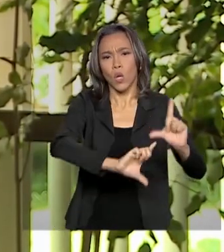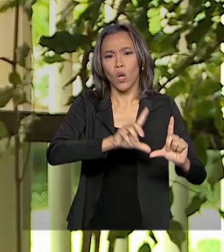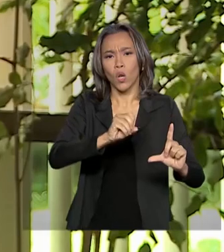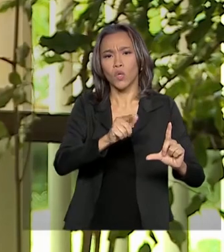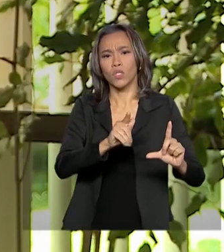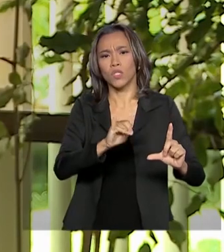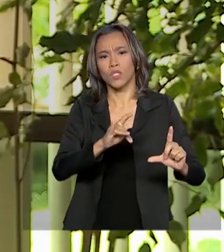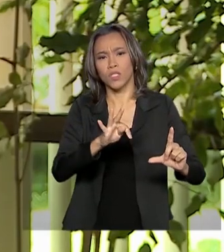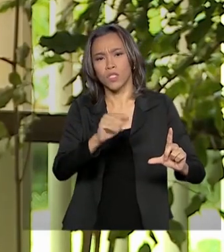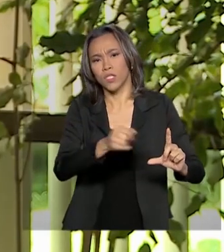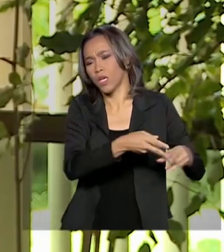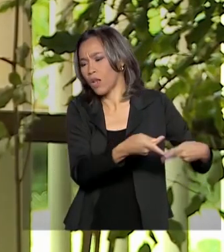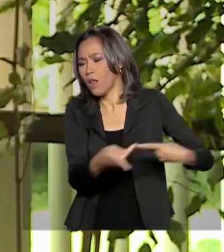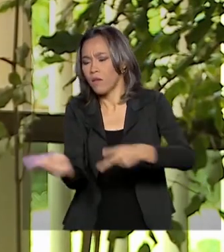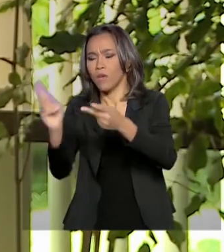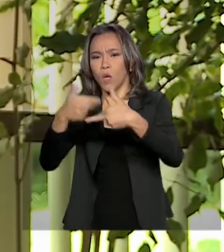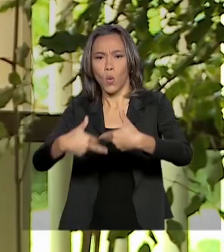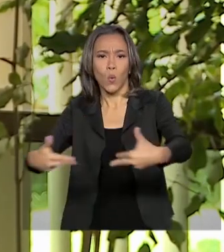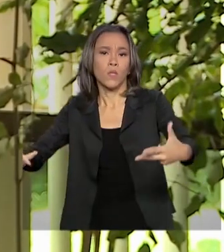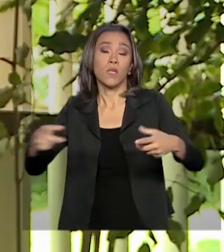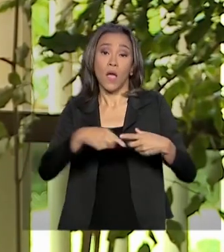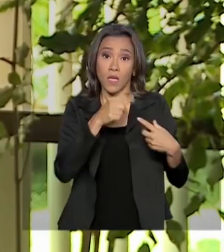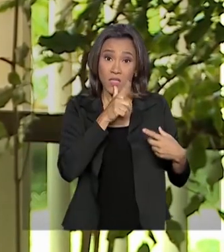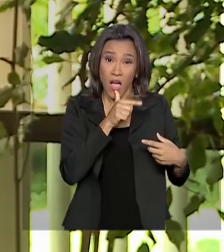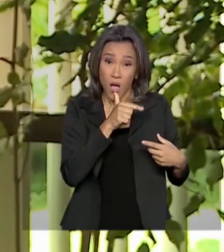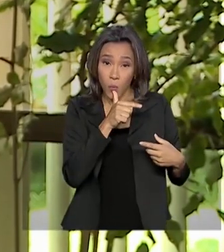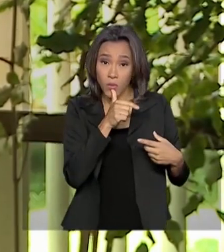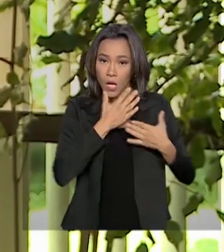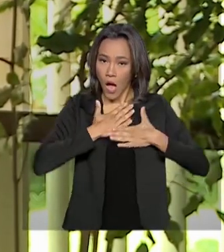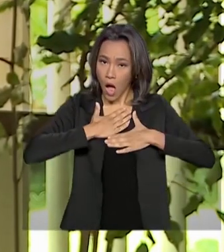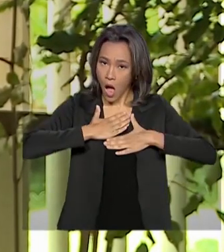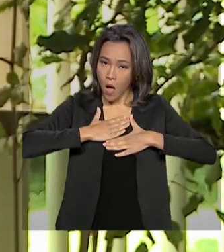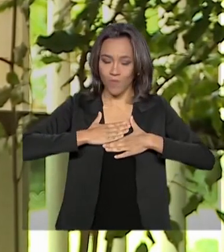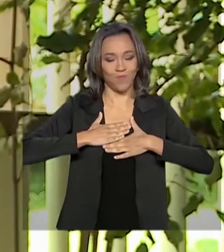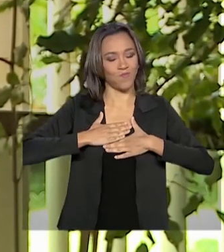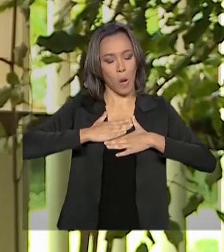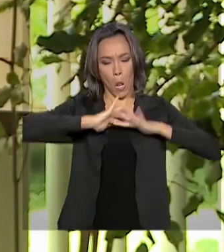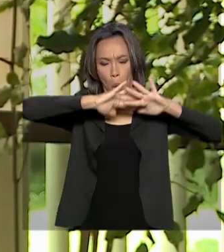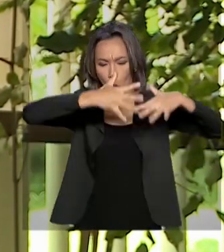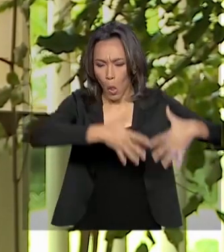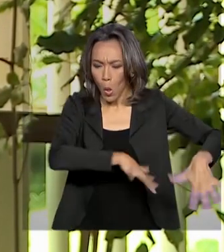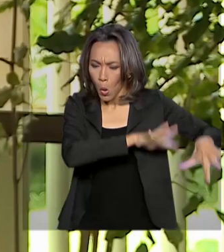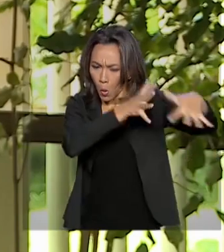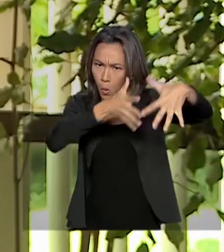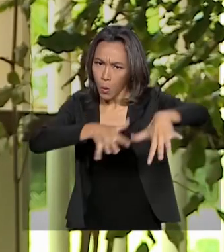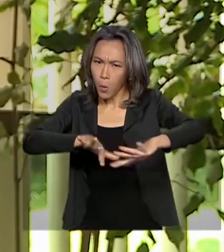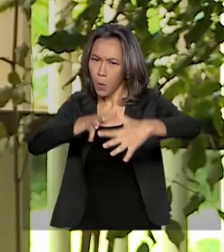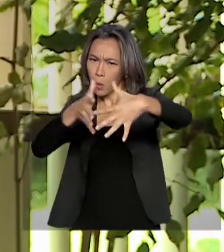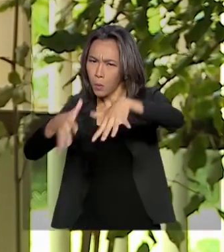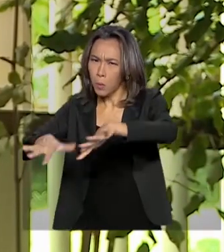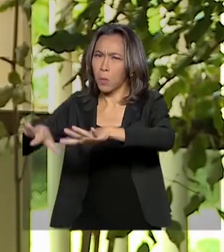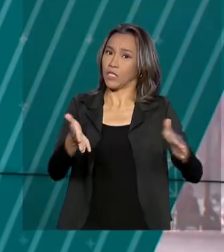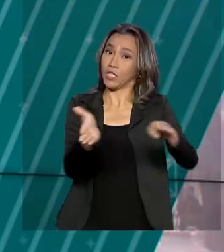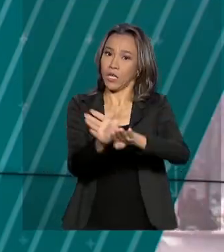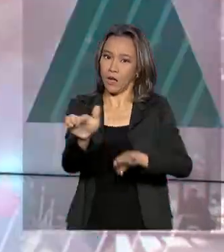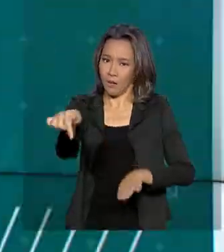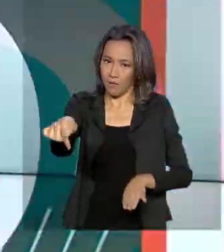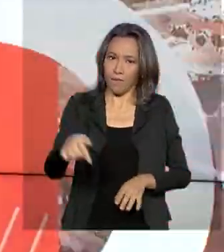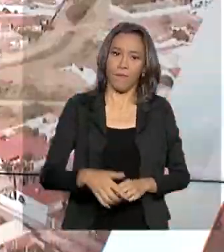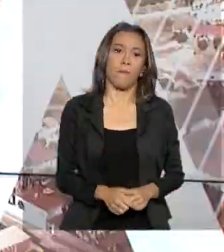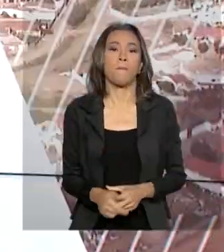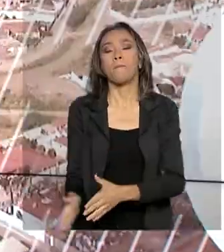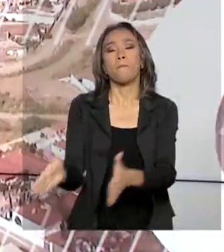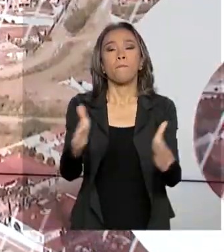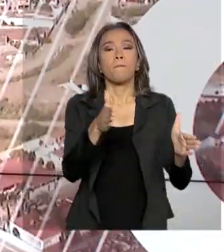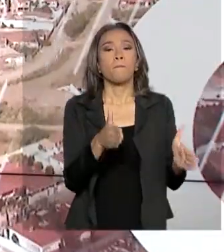tão tranquilas assim como são as águas que se destinam até chegarmos ao continente antártico.